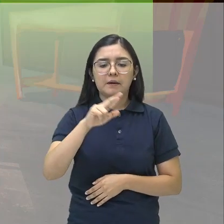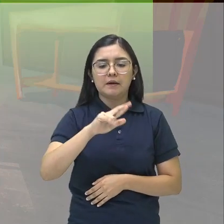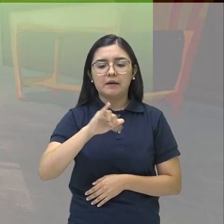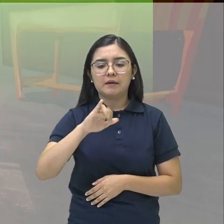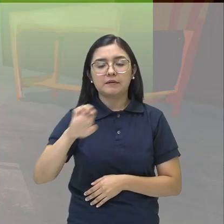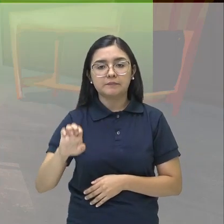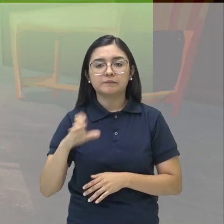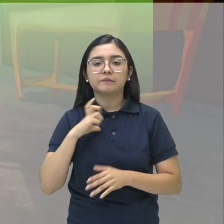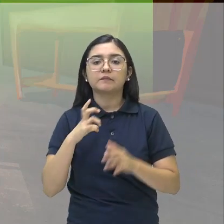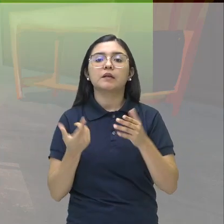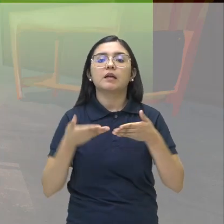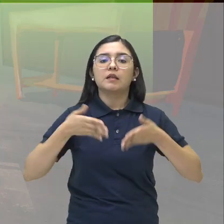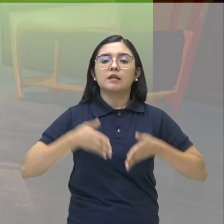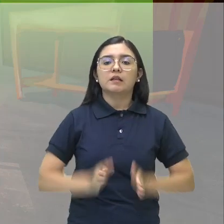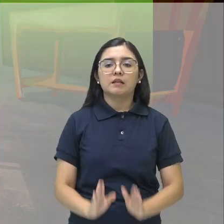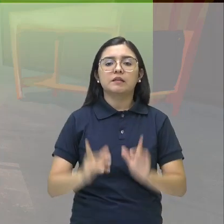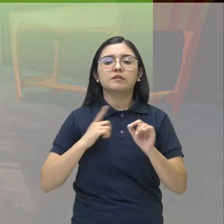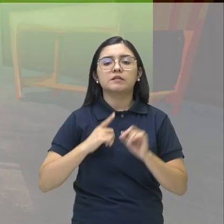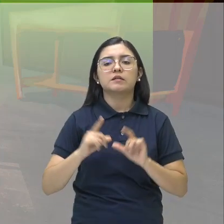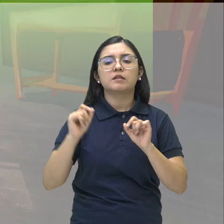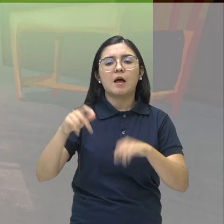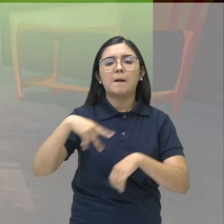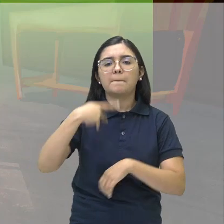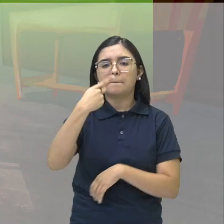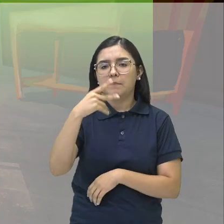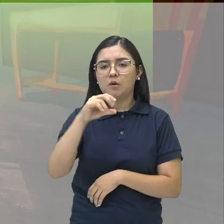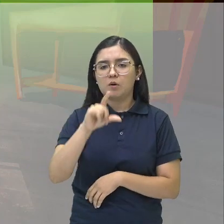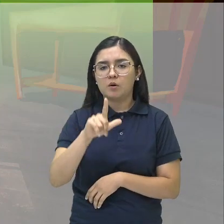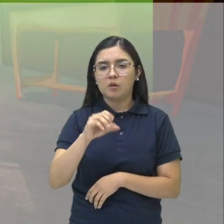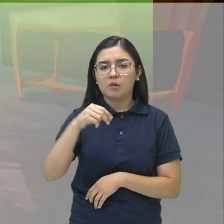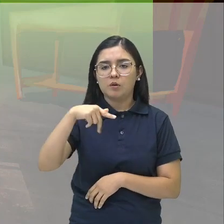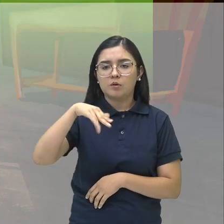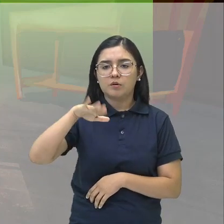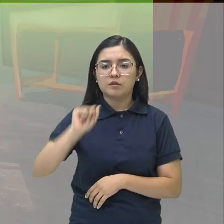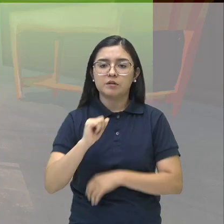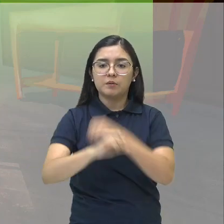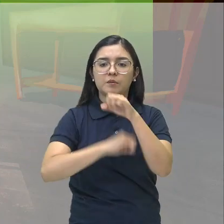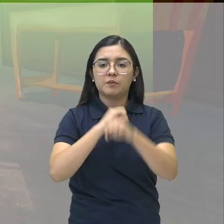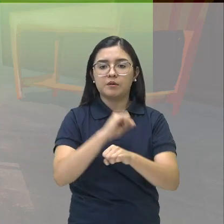E ela nasceu na Varsóvia, lá na Polônia, em